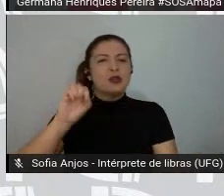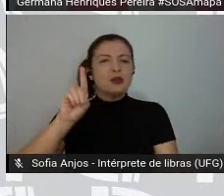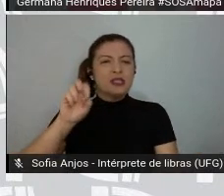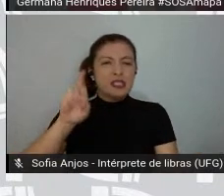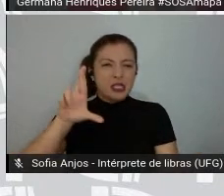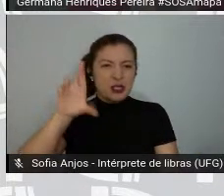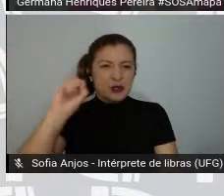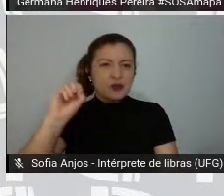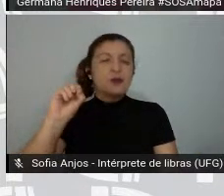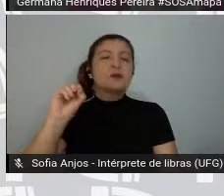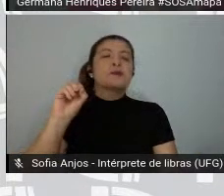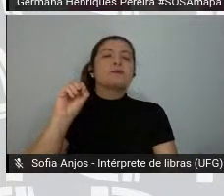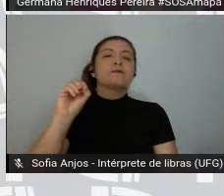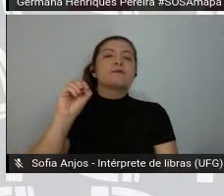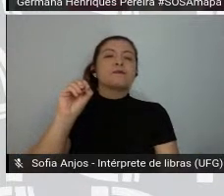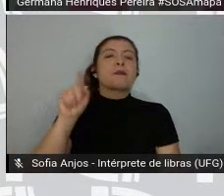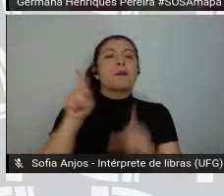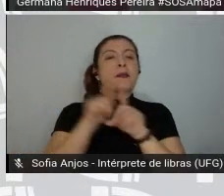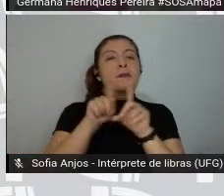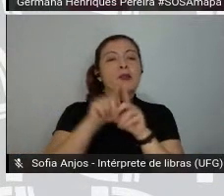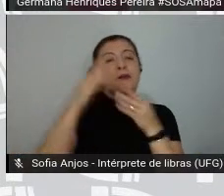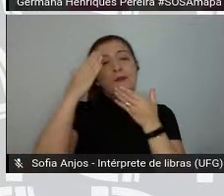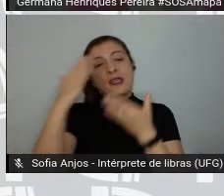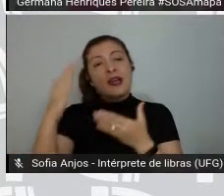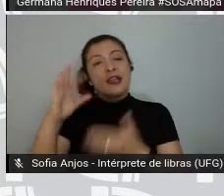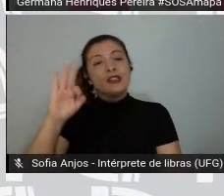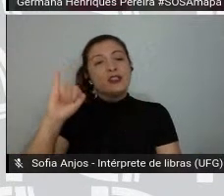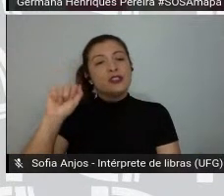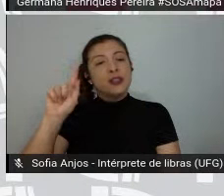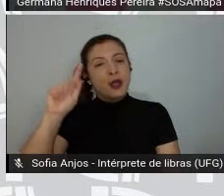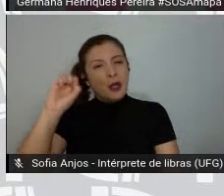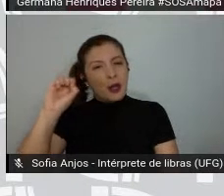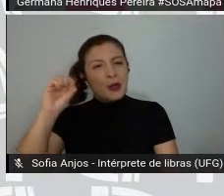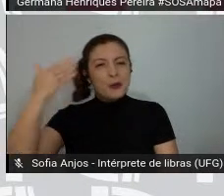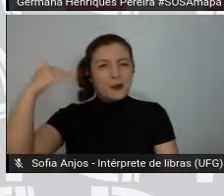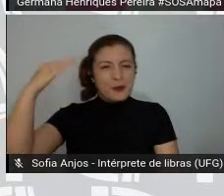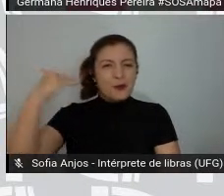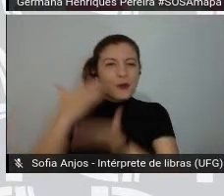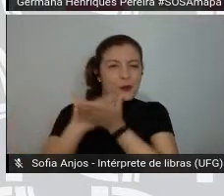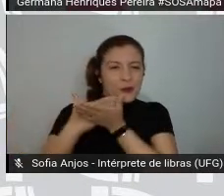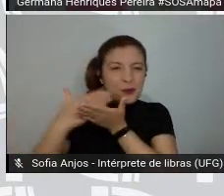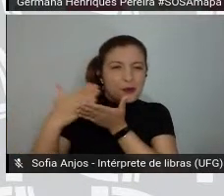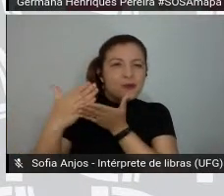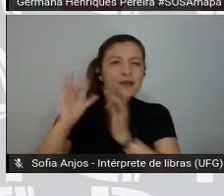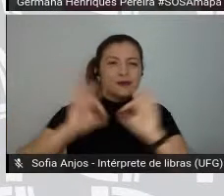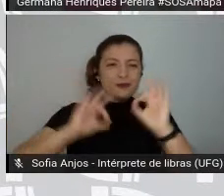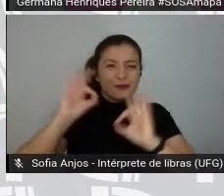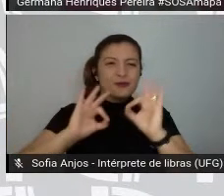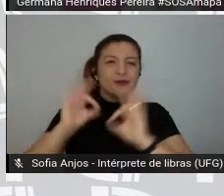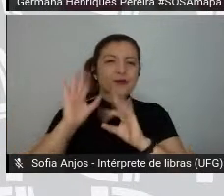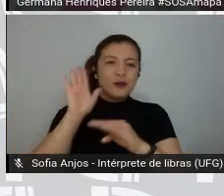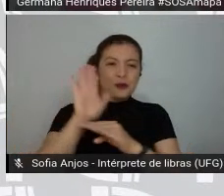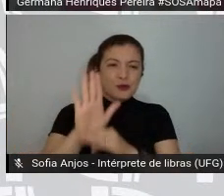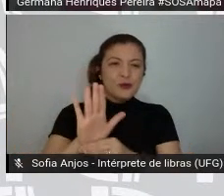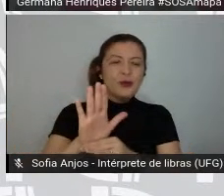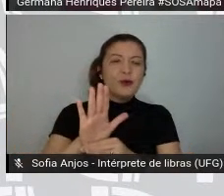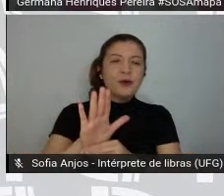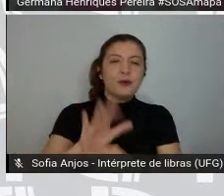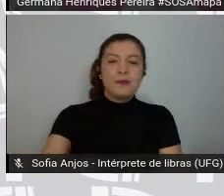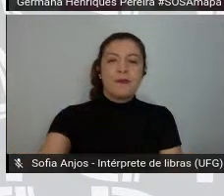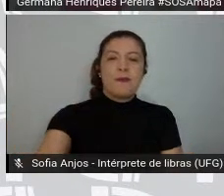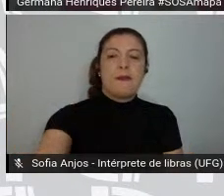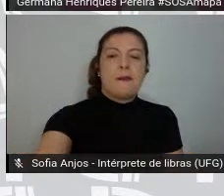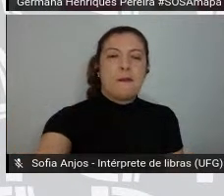as apresentações iniciais e ajudou a gente na programação. E, olha, um grande